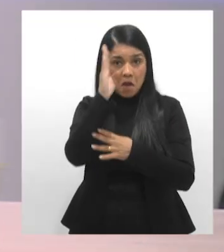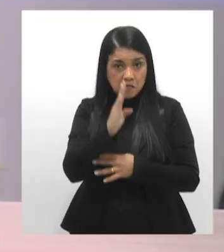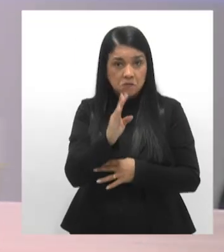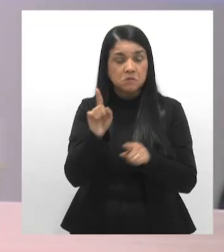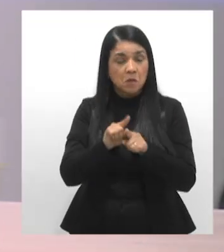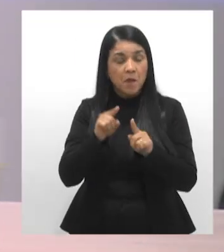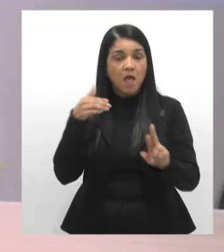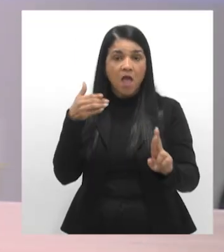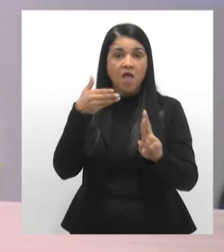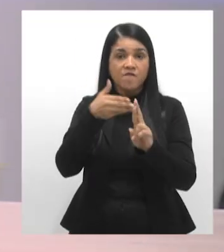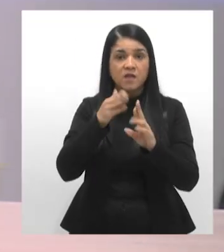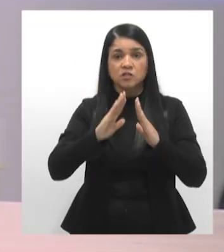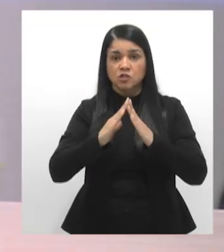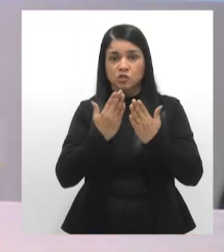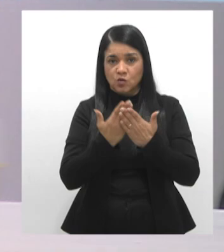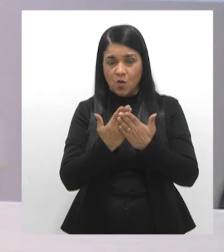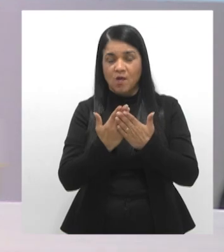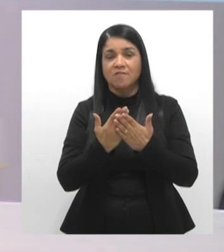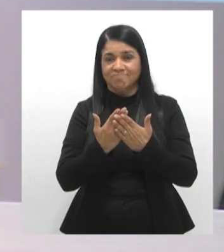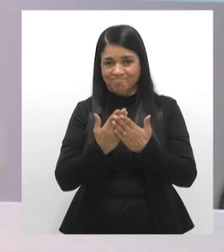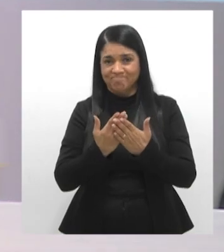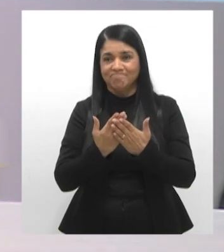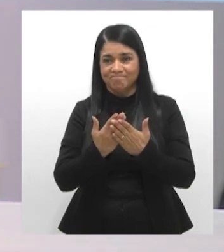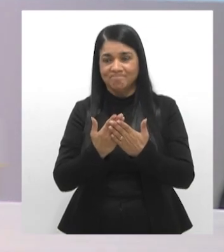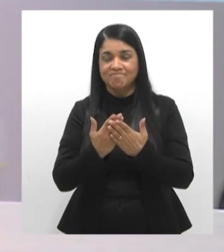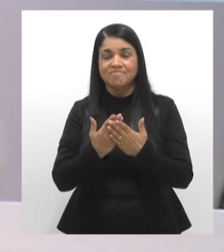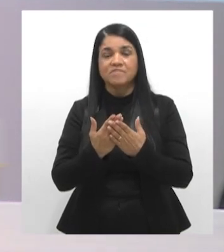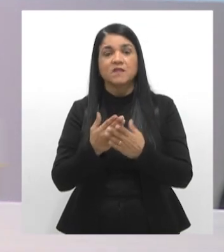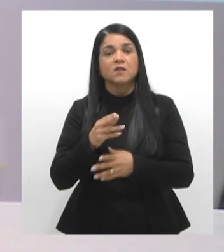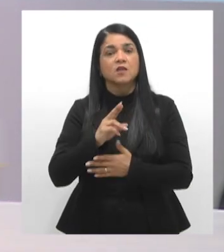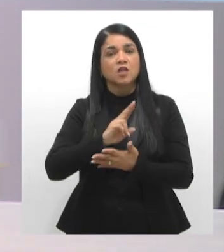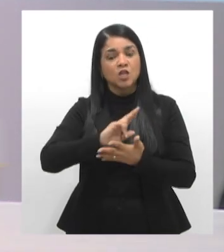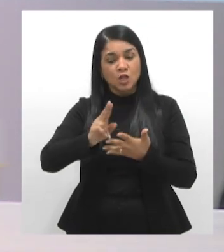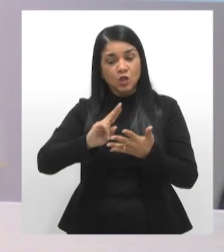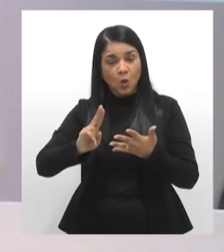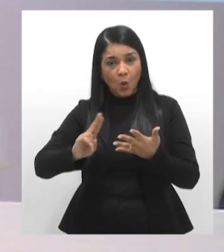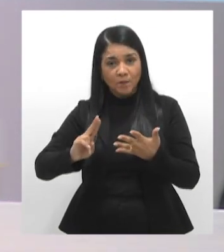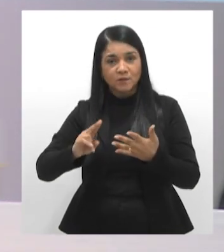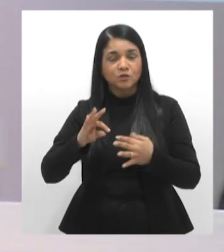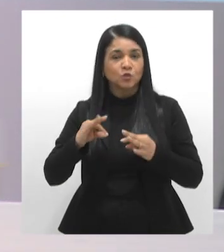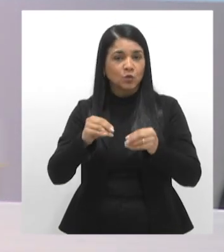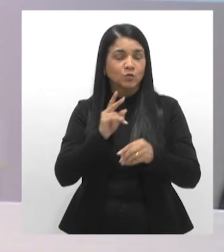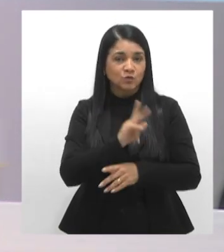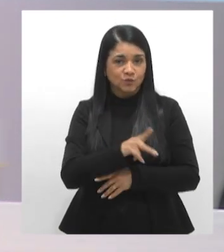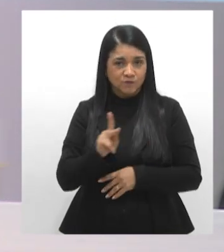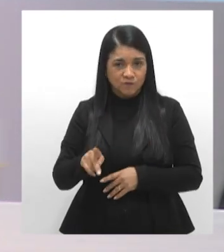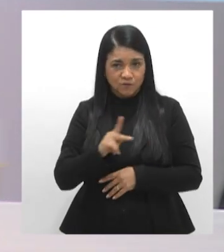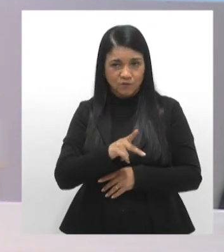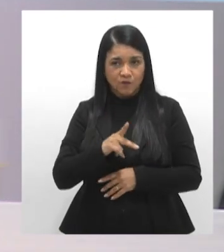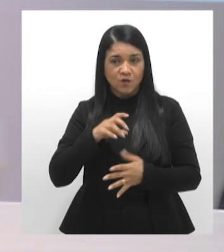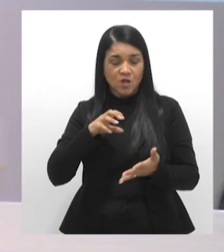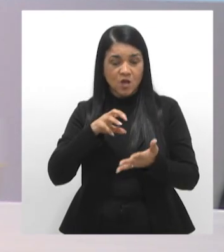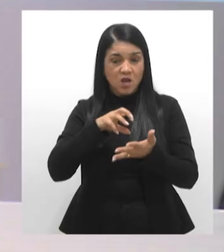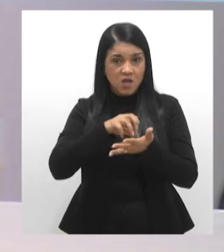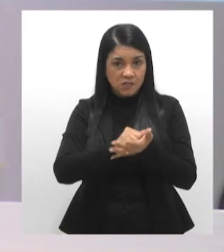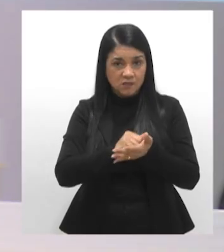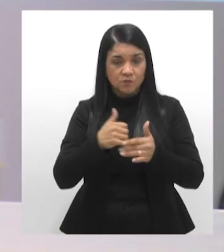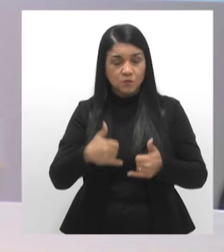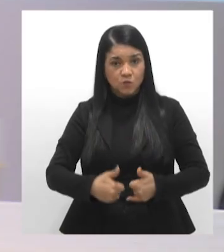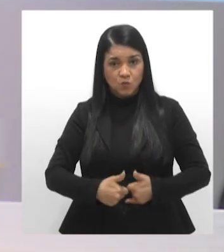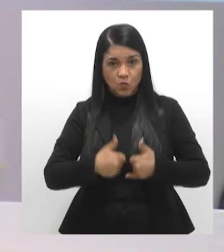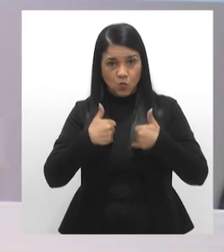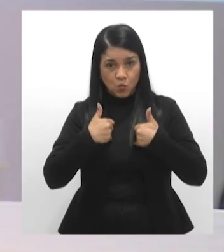referência. Bom, então, em nome dos docentes, inclusive, né, o professor, eu deixo aqui registrado o meu orgulho